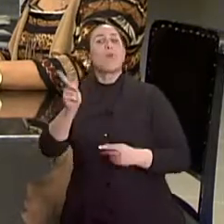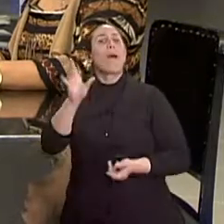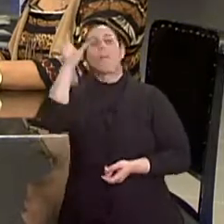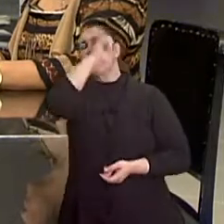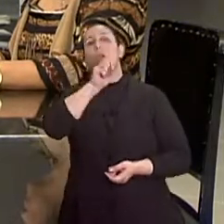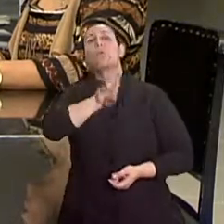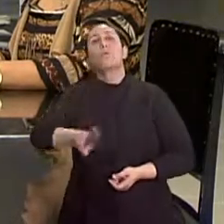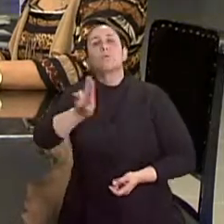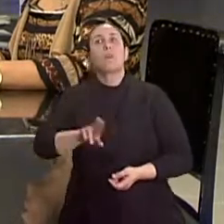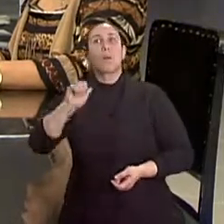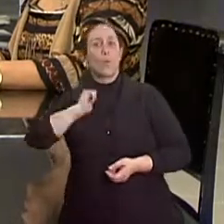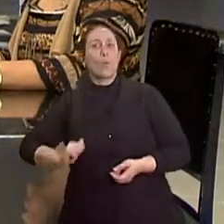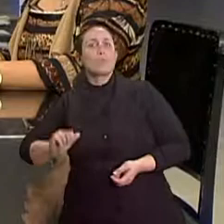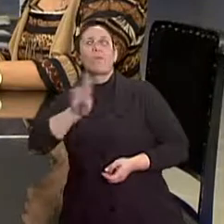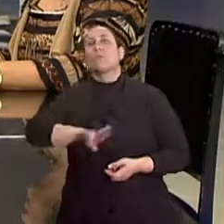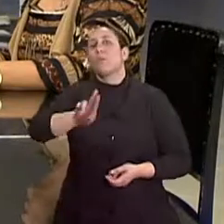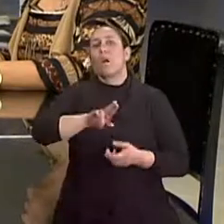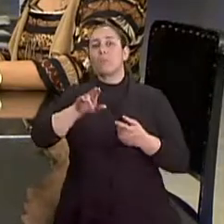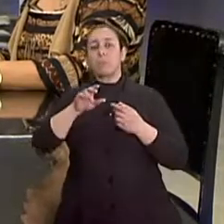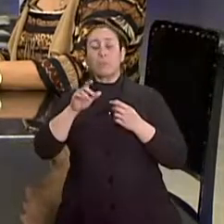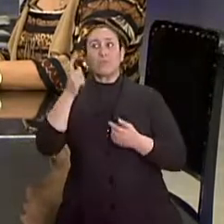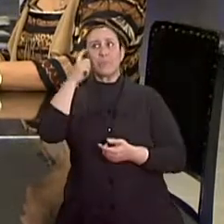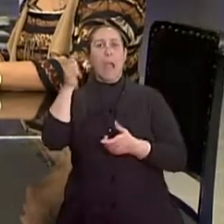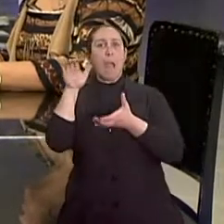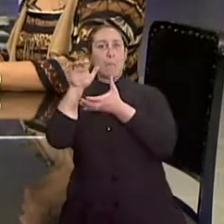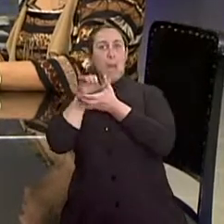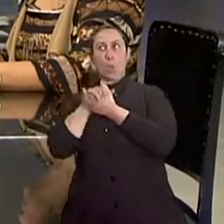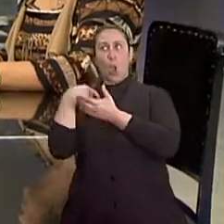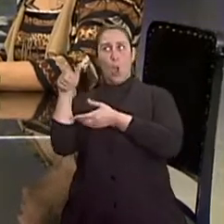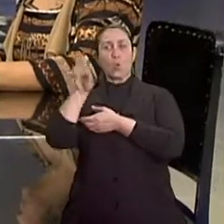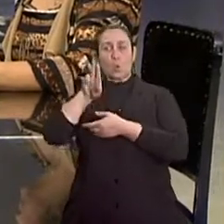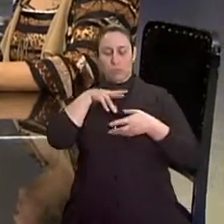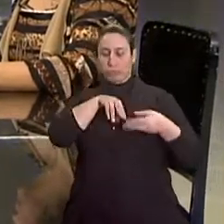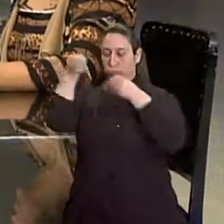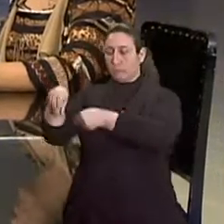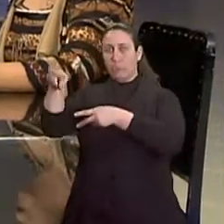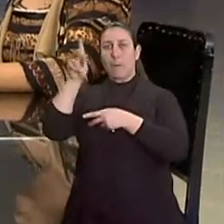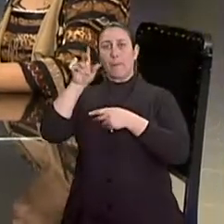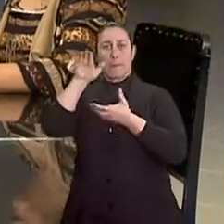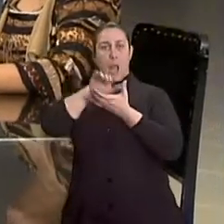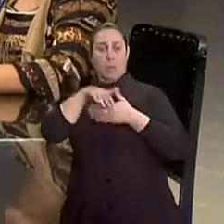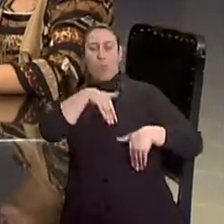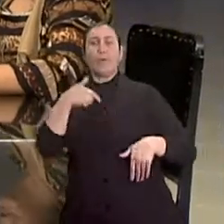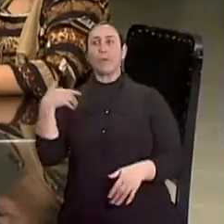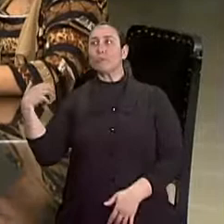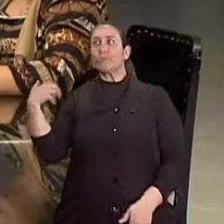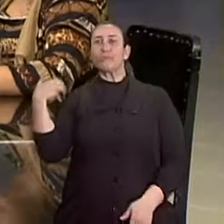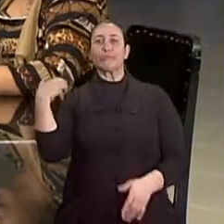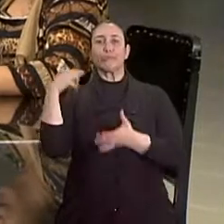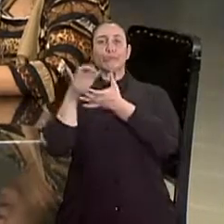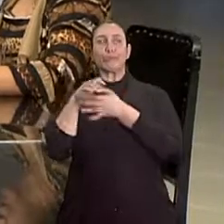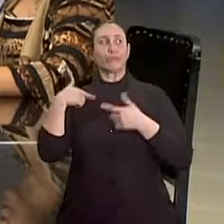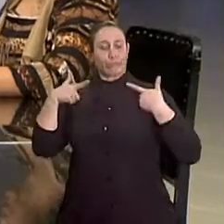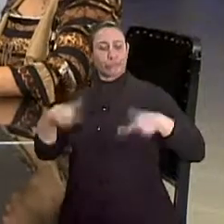a ir numa festa, aí se agarram como se o marido fosse uma carteira. Se agarram no braço do marido... Por mais bonito que ele seja,